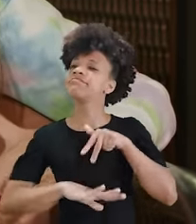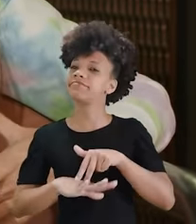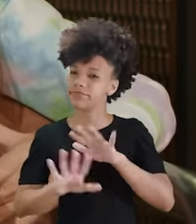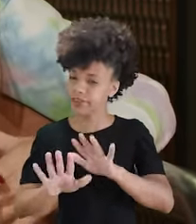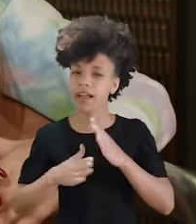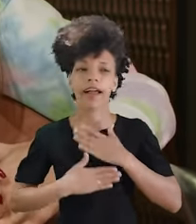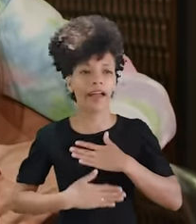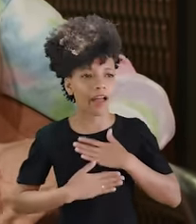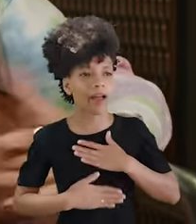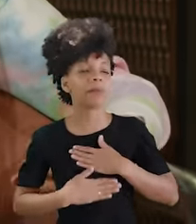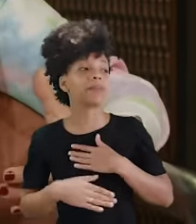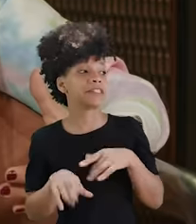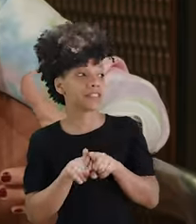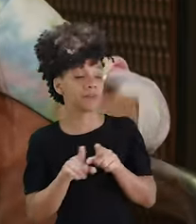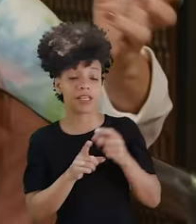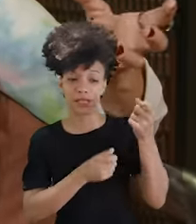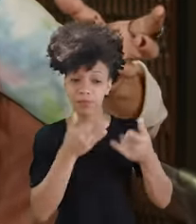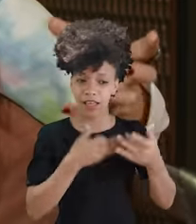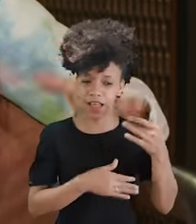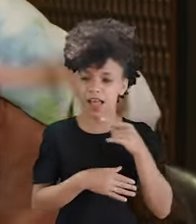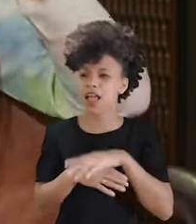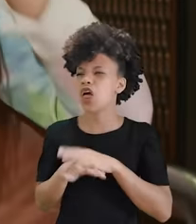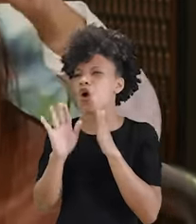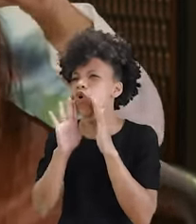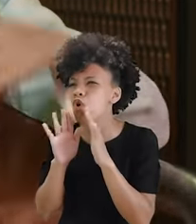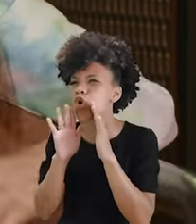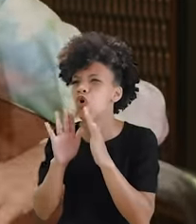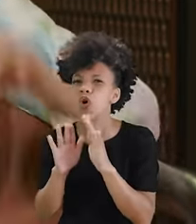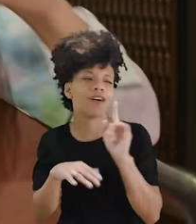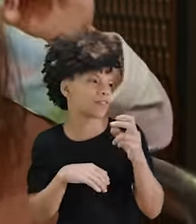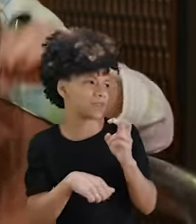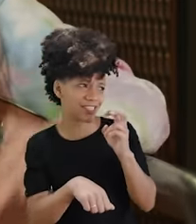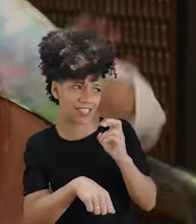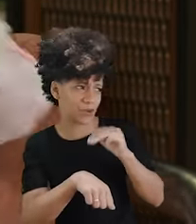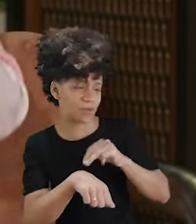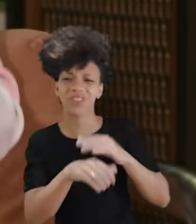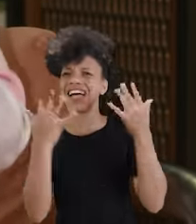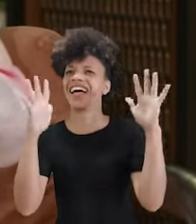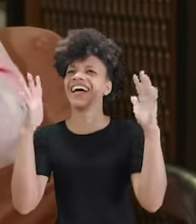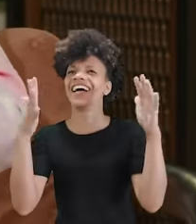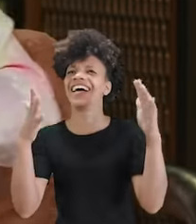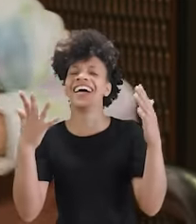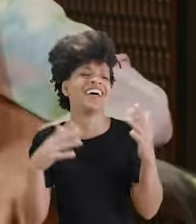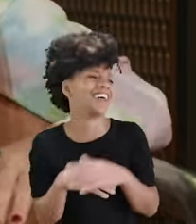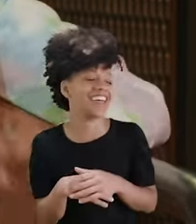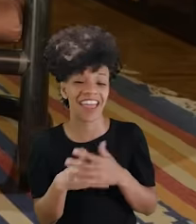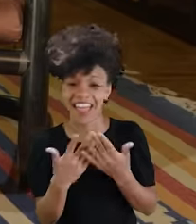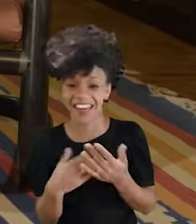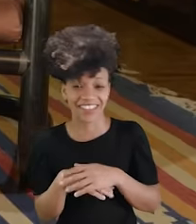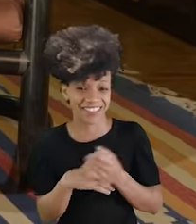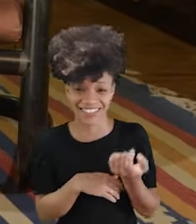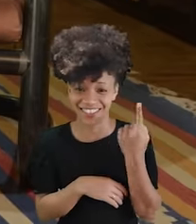tive que dar as caras e ao mesmo tempo que eu falava uma coisa eles me vai a vão daqui 5 minutos eles estavam de Applause